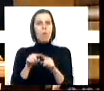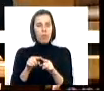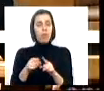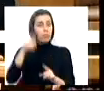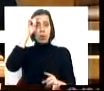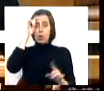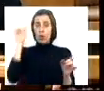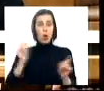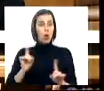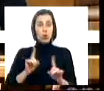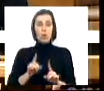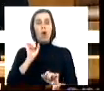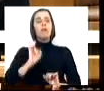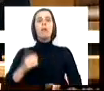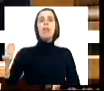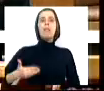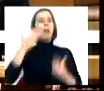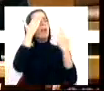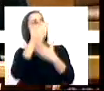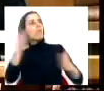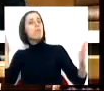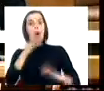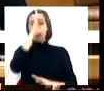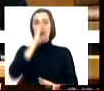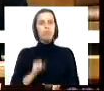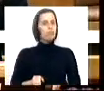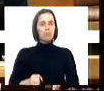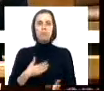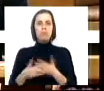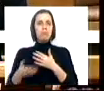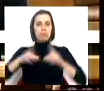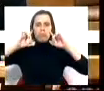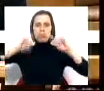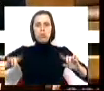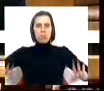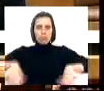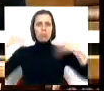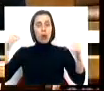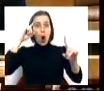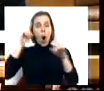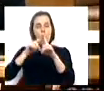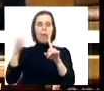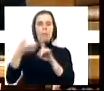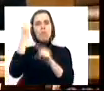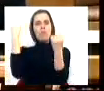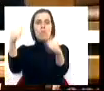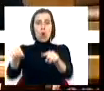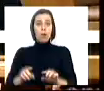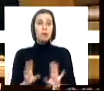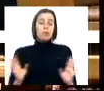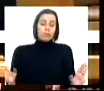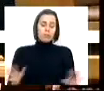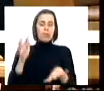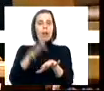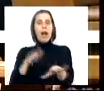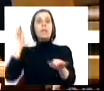não respeita o Estado de Direito democrático e que não olha a meios para prosseguir os seus fins. Nestes termos,